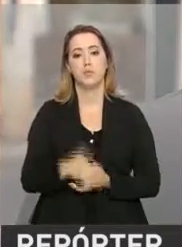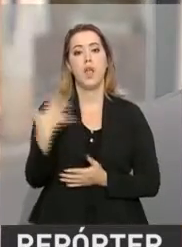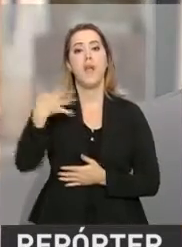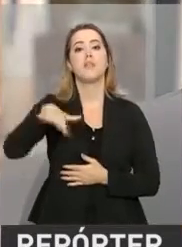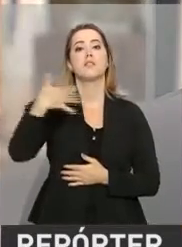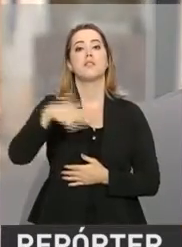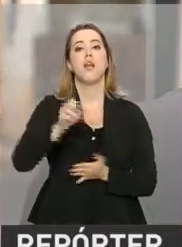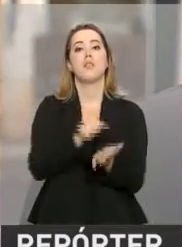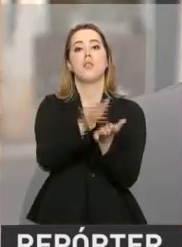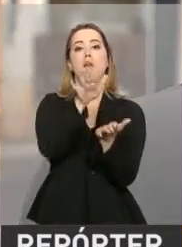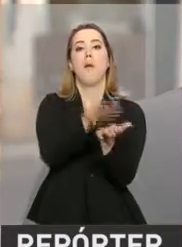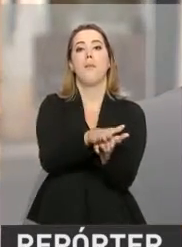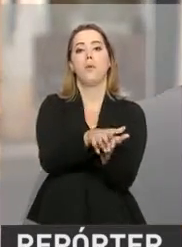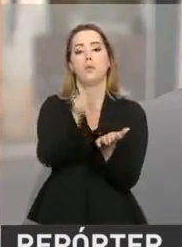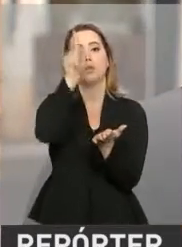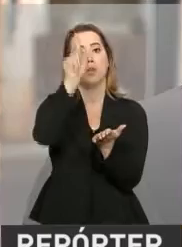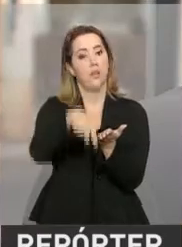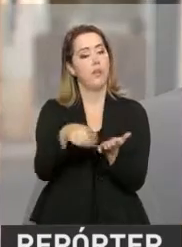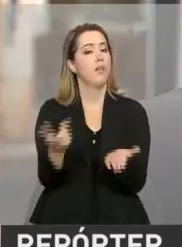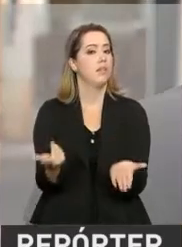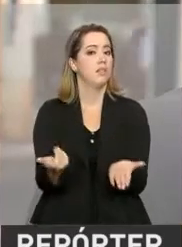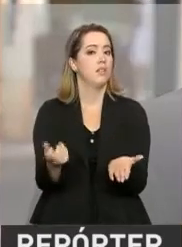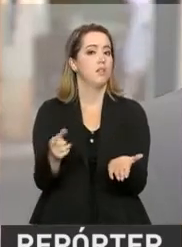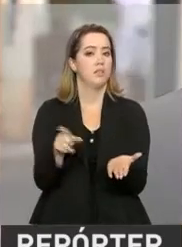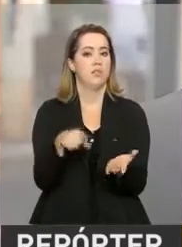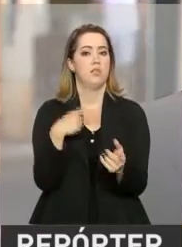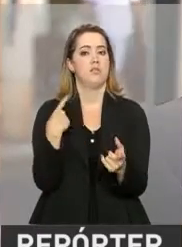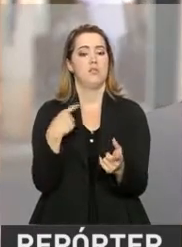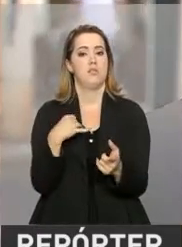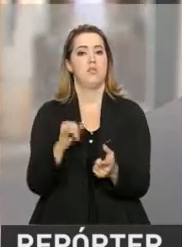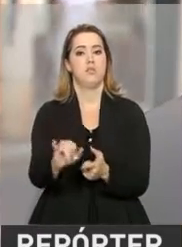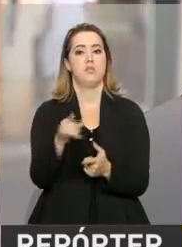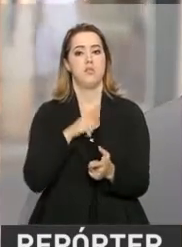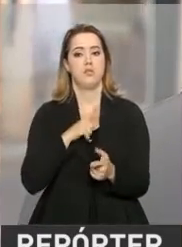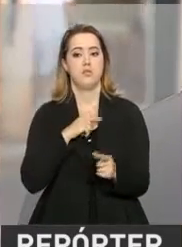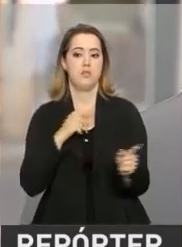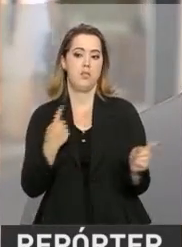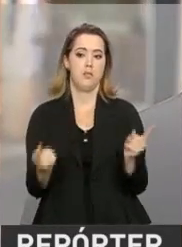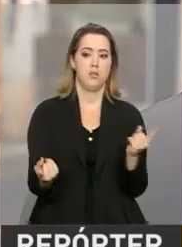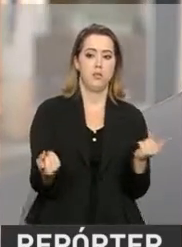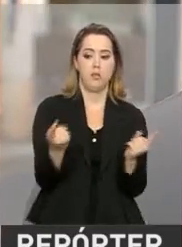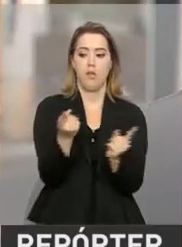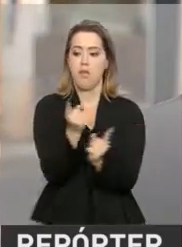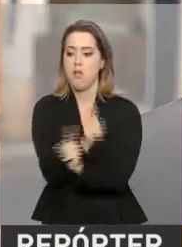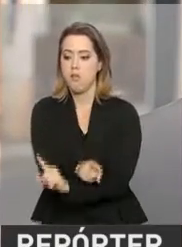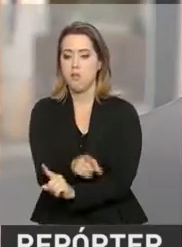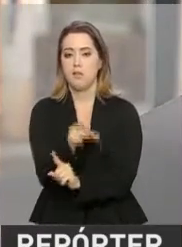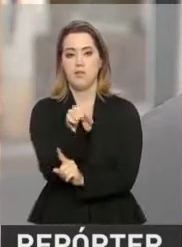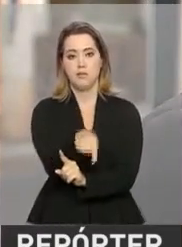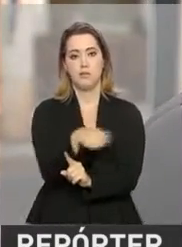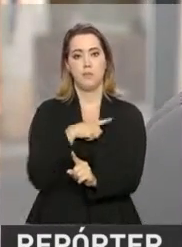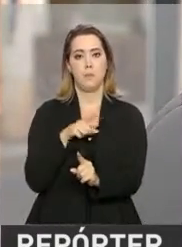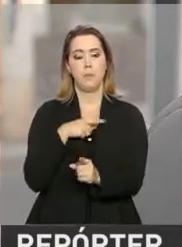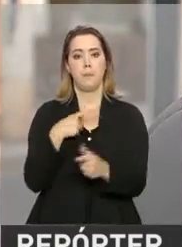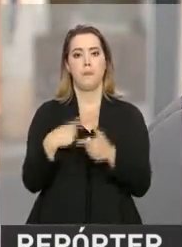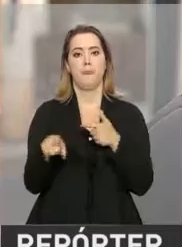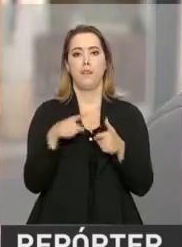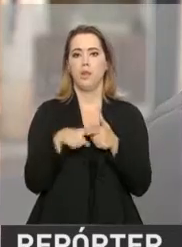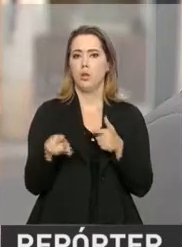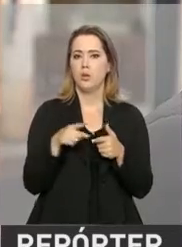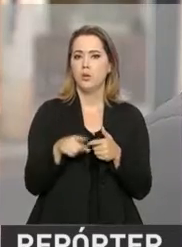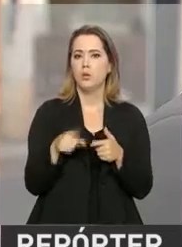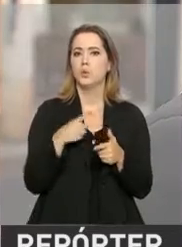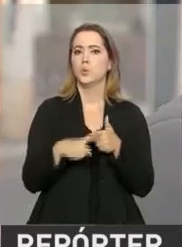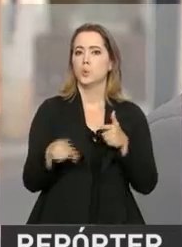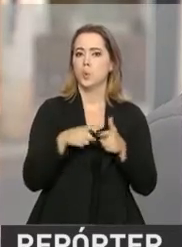a multa que ele irá pagar seria o fato dele inverter essa multa numa promoção de